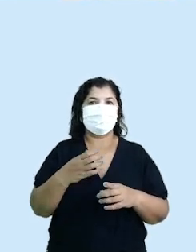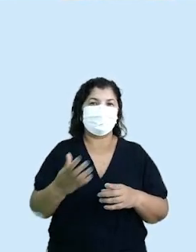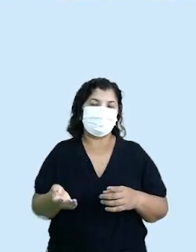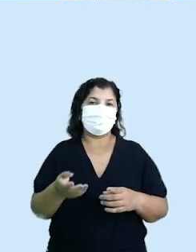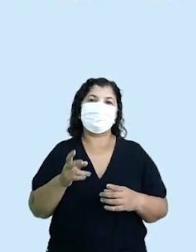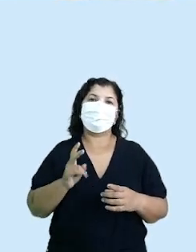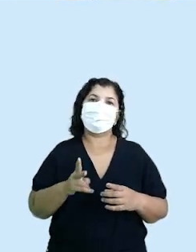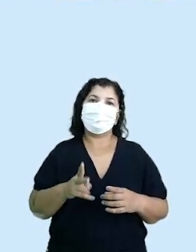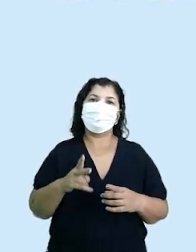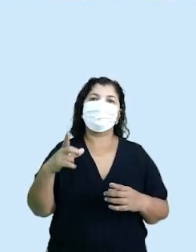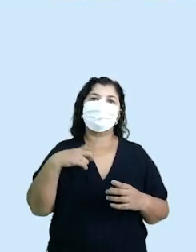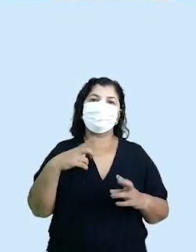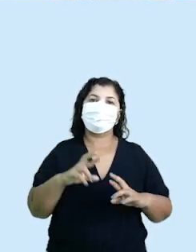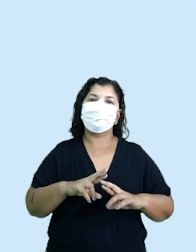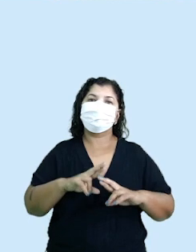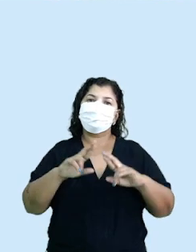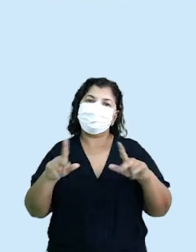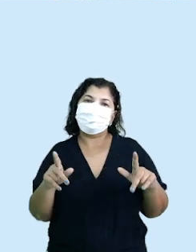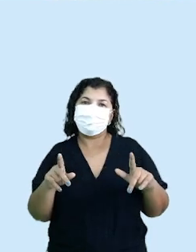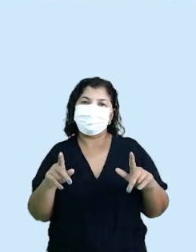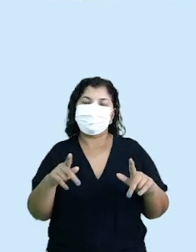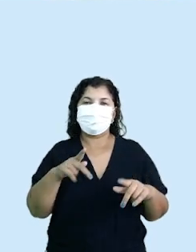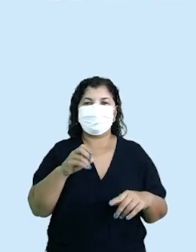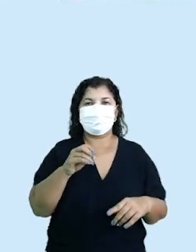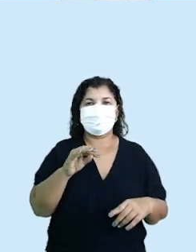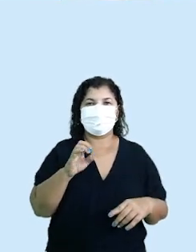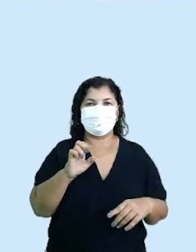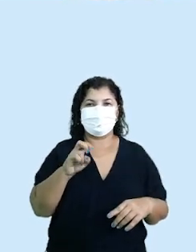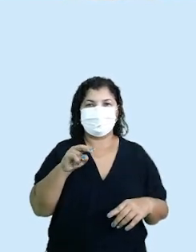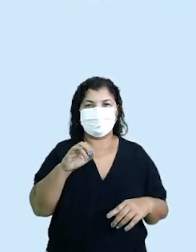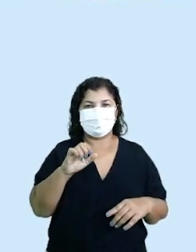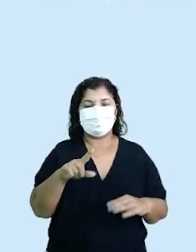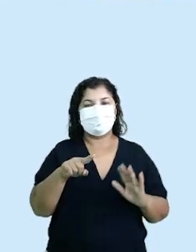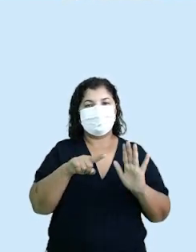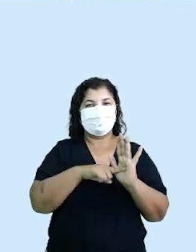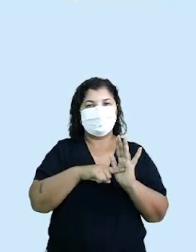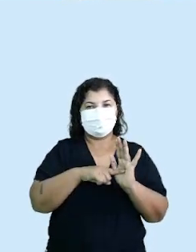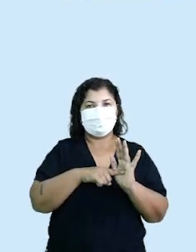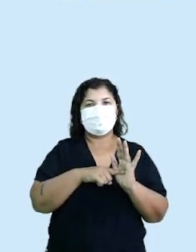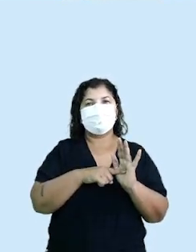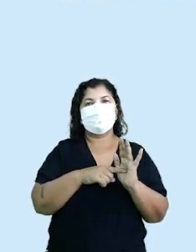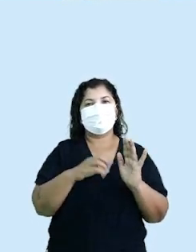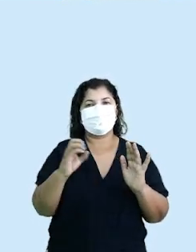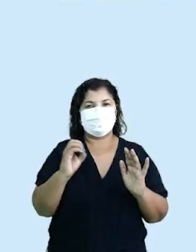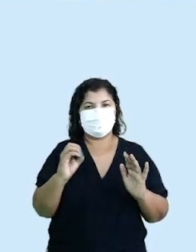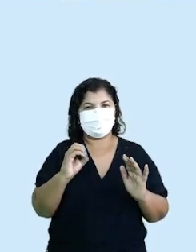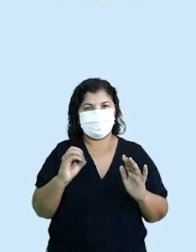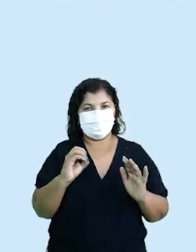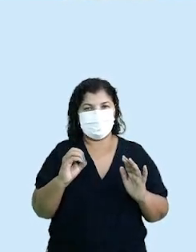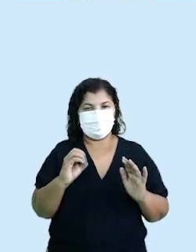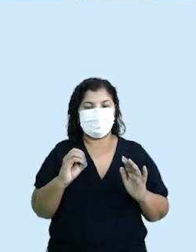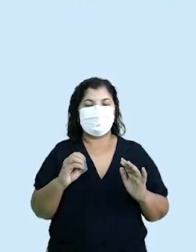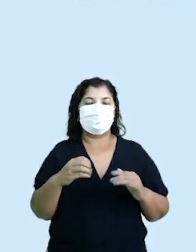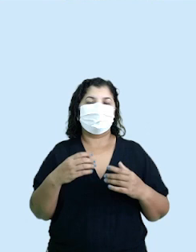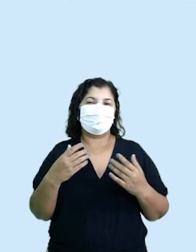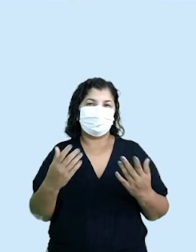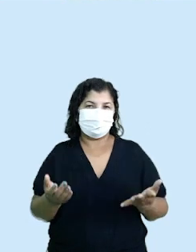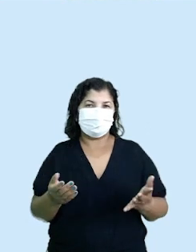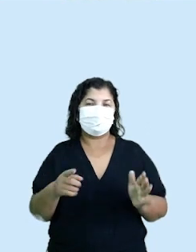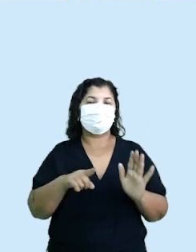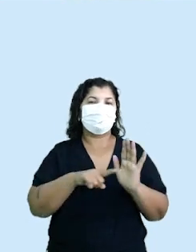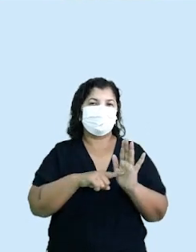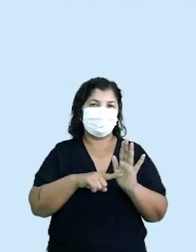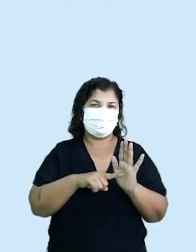sempre que a diferença de potencial for negativo, menor que zero, né? Qualquer valor menor que zero é